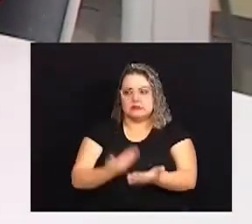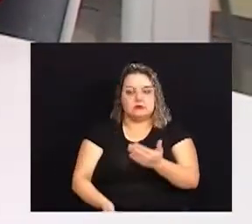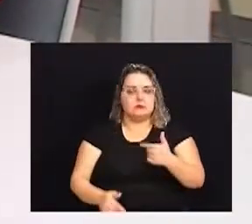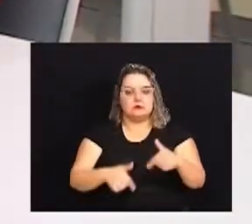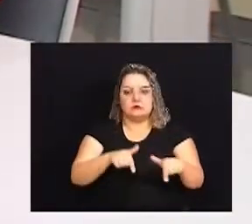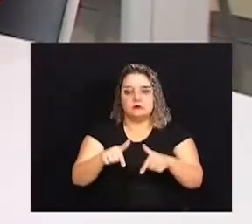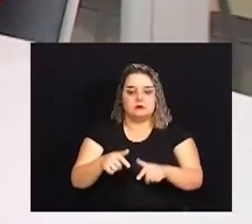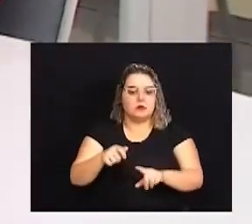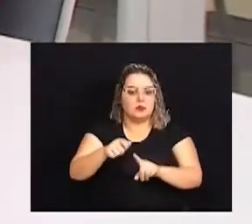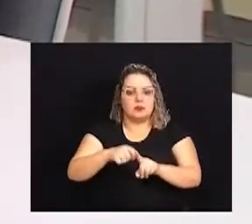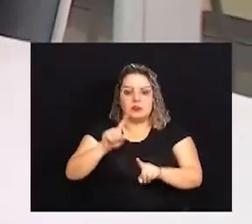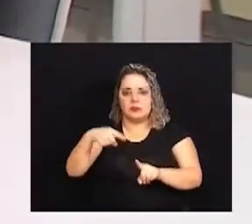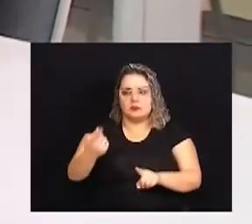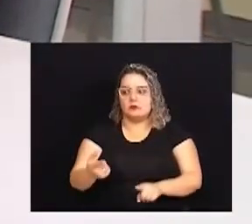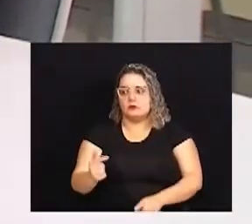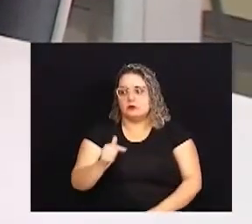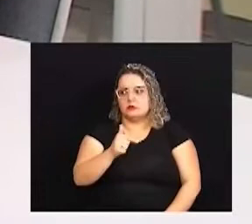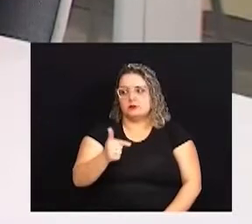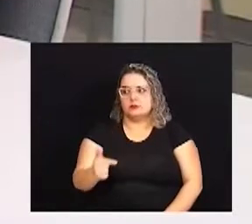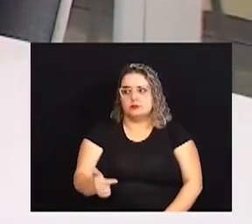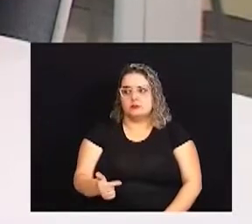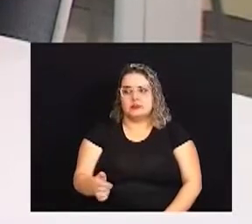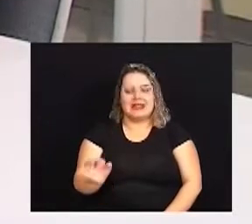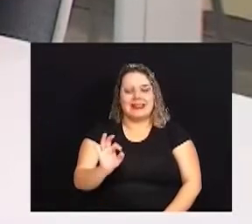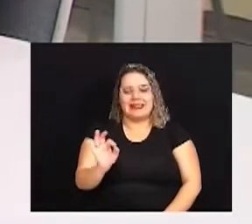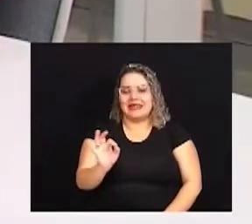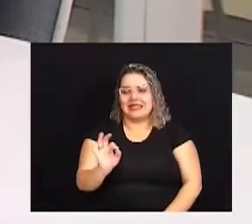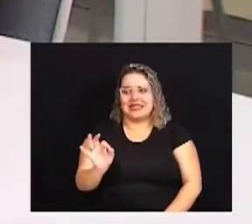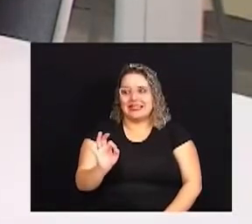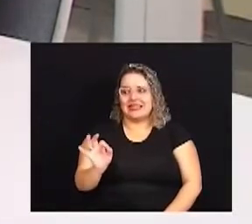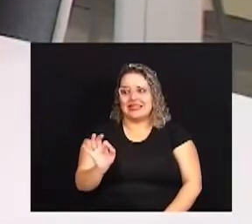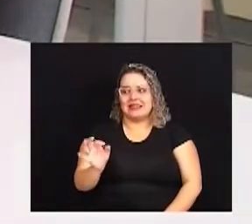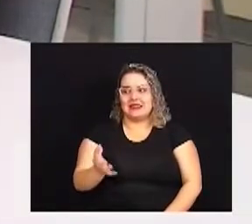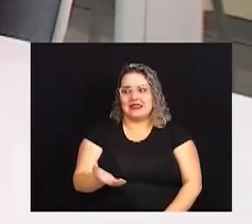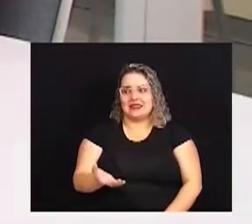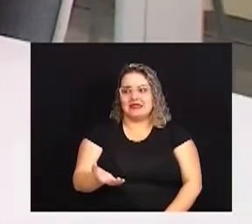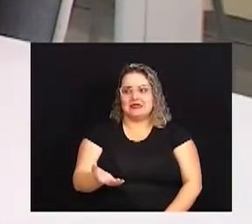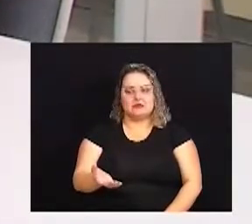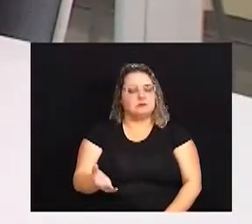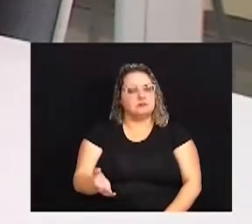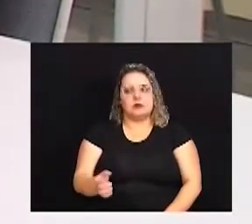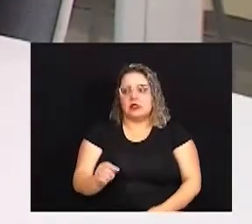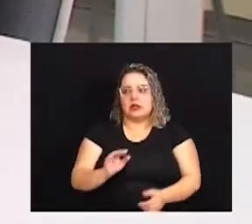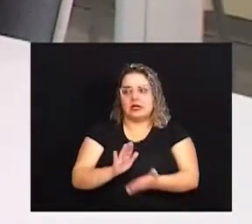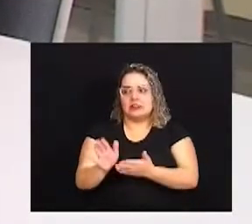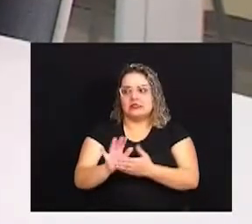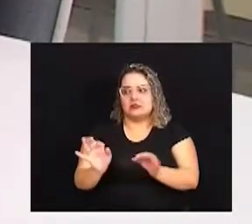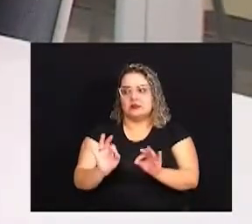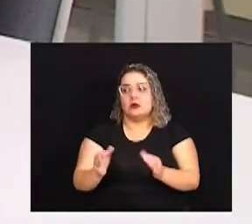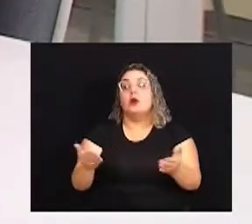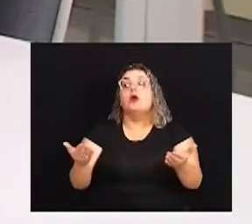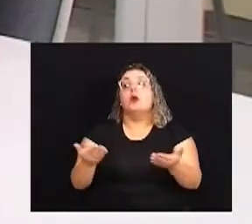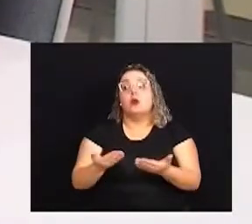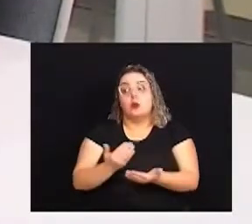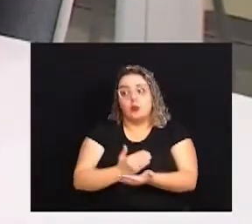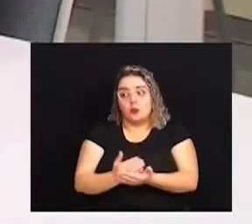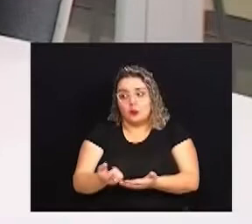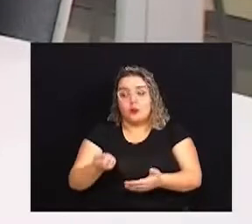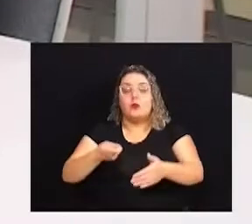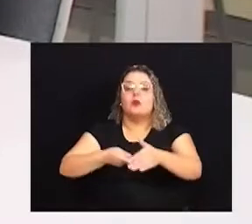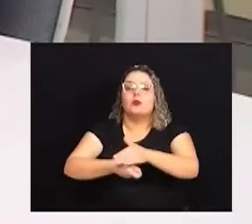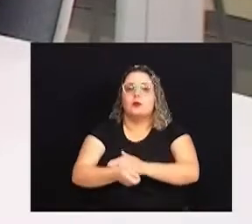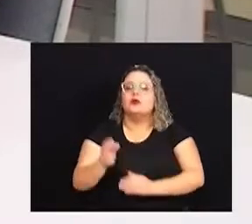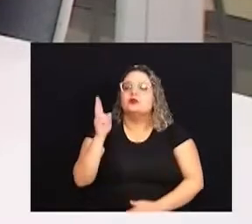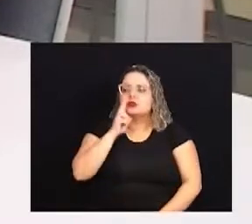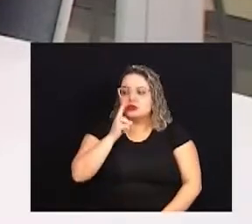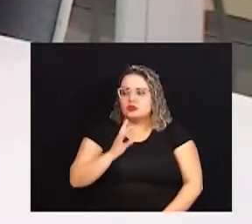Se perdesse o emprego, no mês seguinte não tinha 2 moedas para esfregar uma na outra. Hoje, comecei a fazer